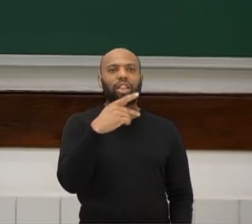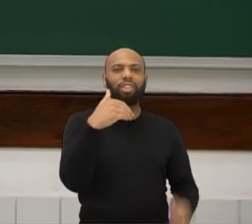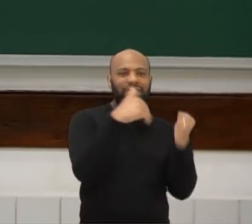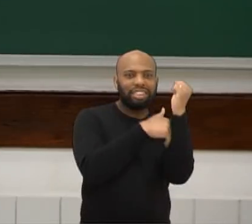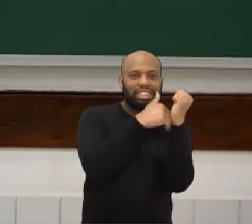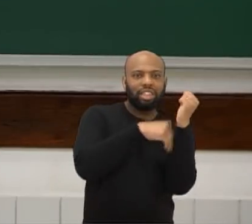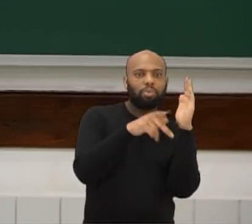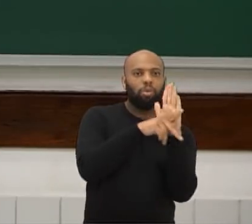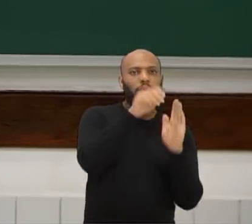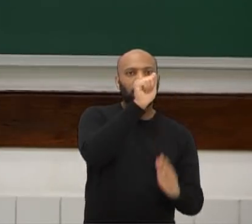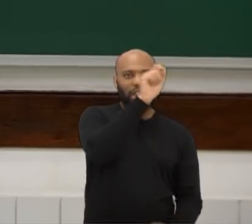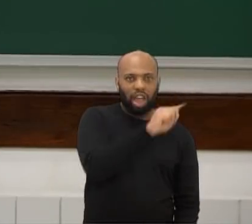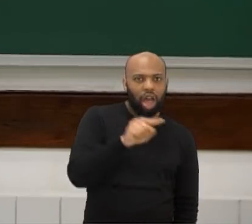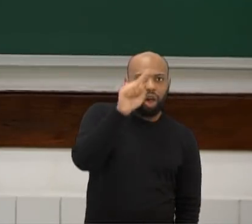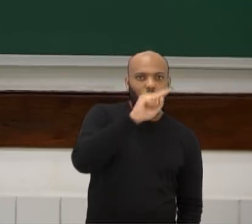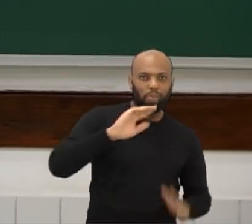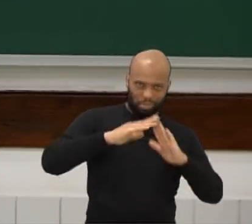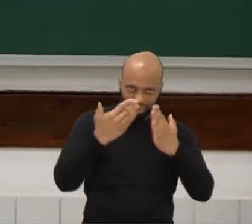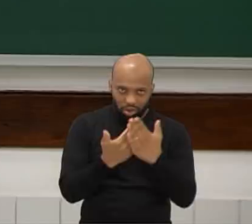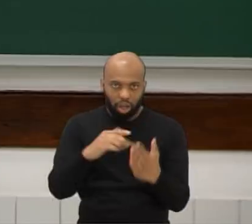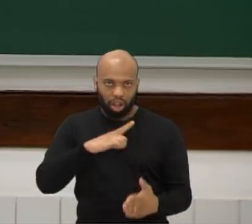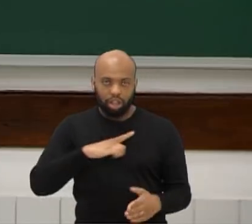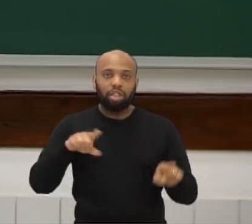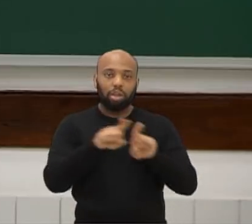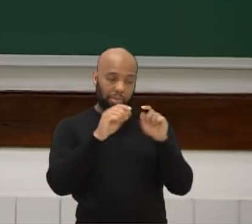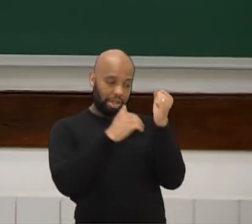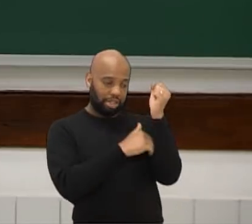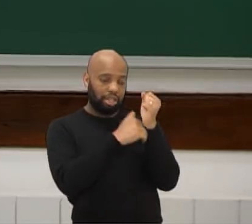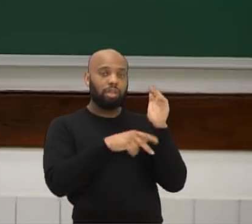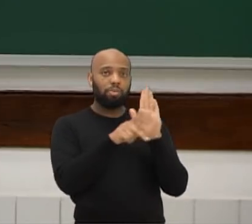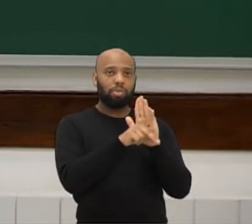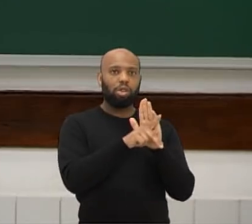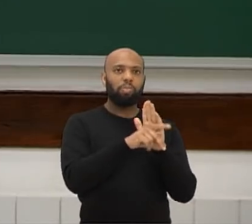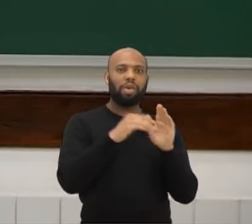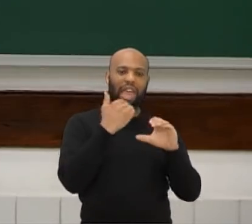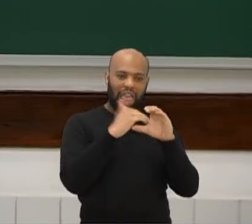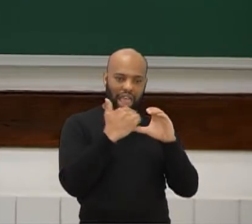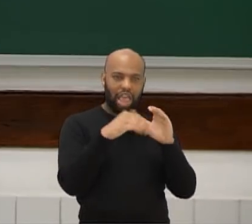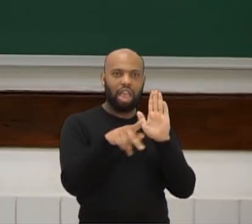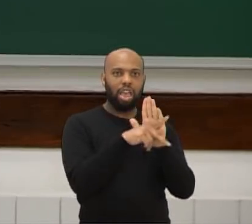da @escola, né, o usuário @escola e a senha também do @escola.